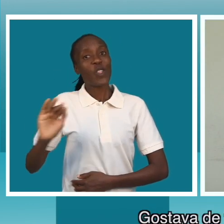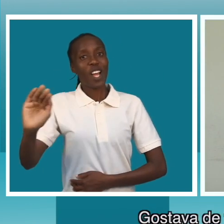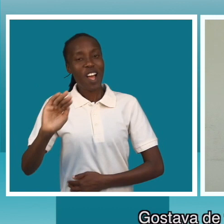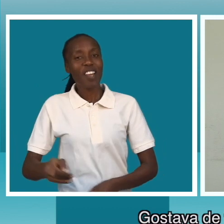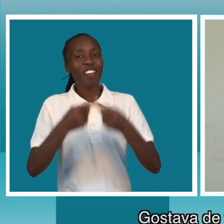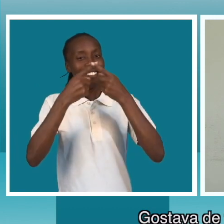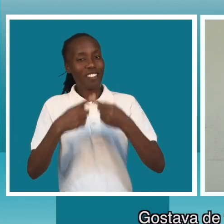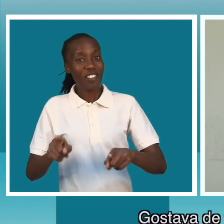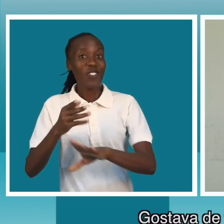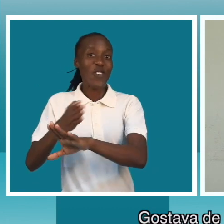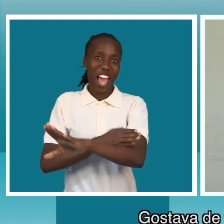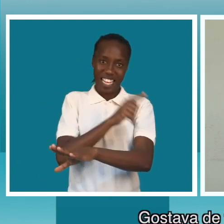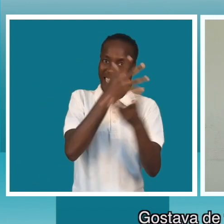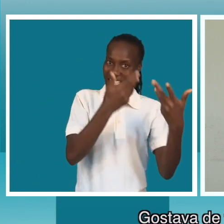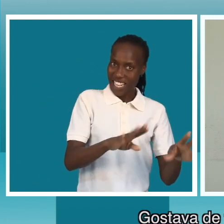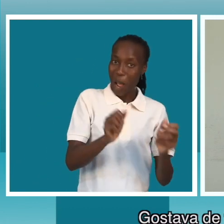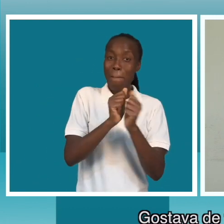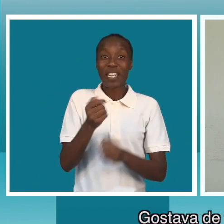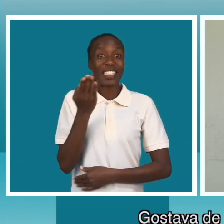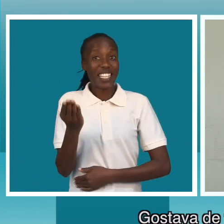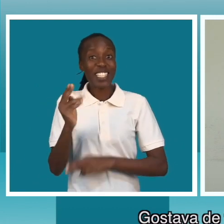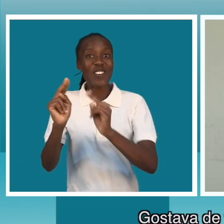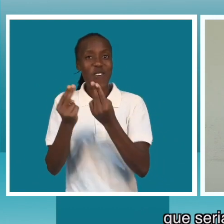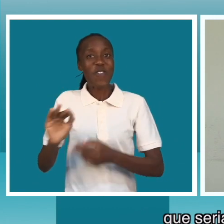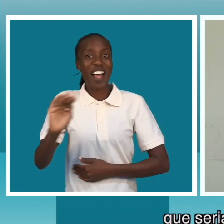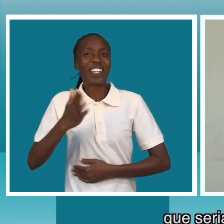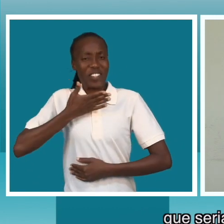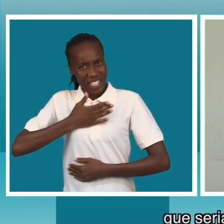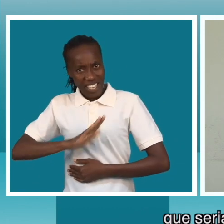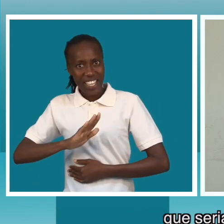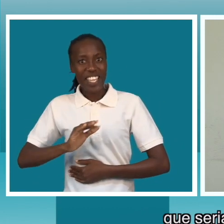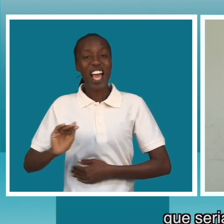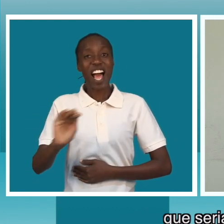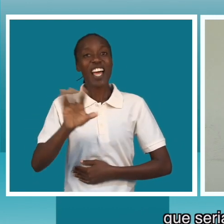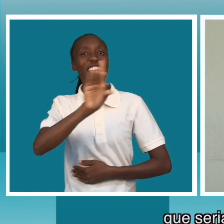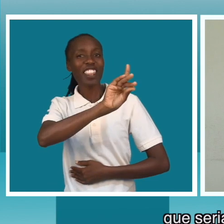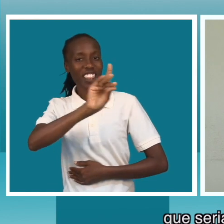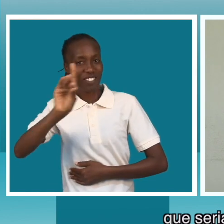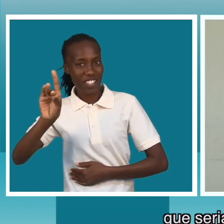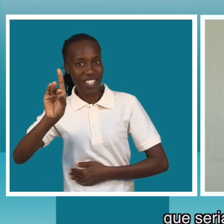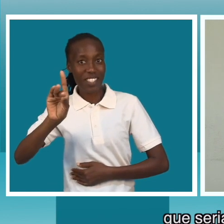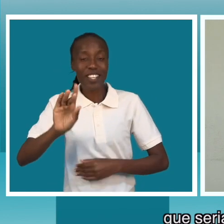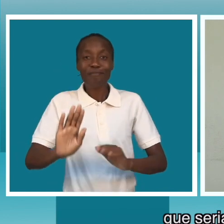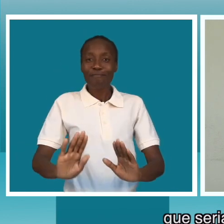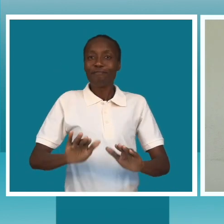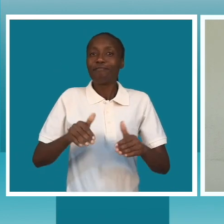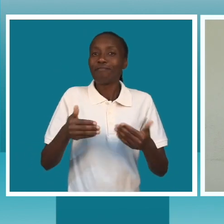totalmente diferente da que eu fiz, né? Que seria uma área que tem a ver com a deficiência.